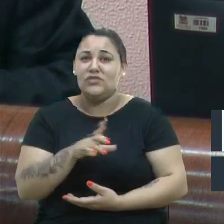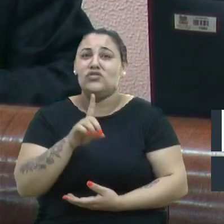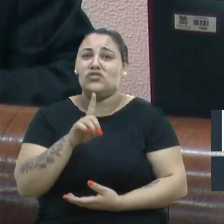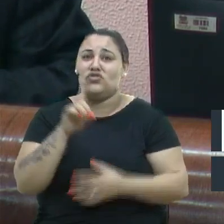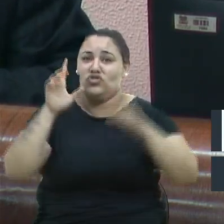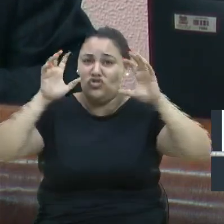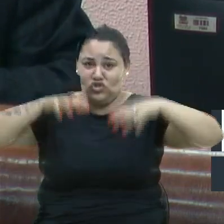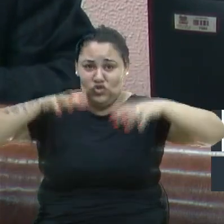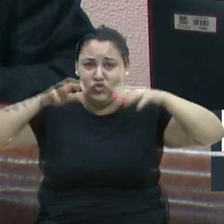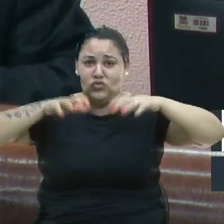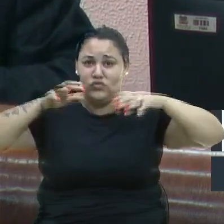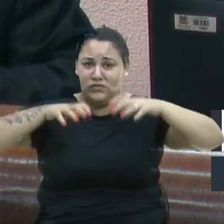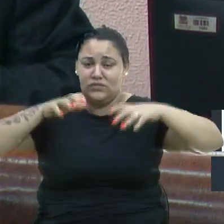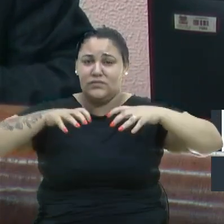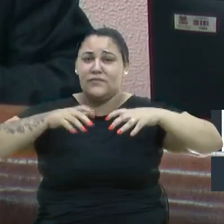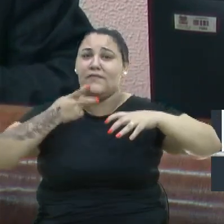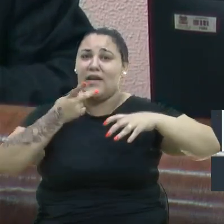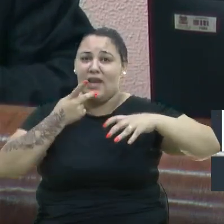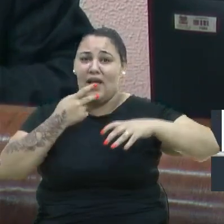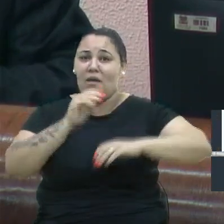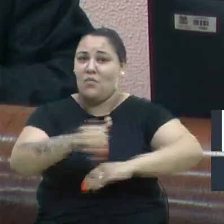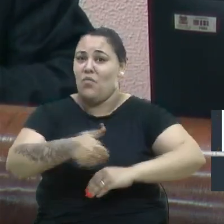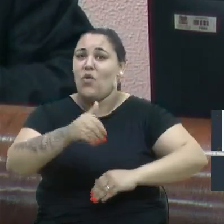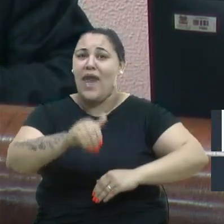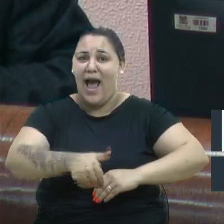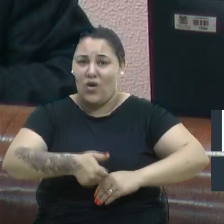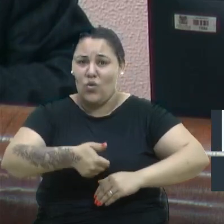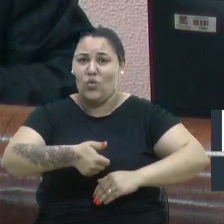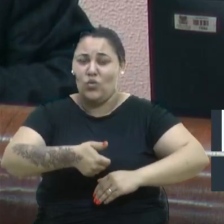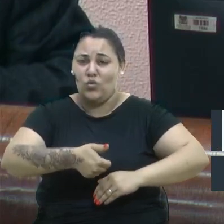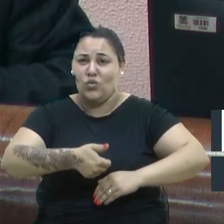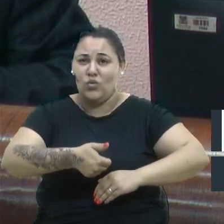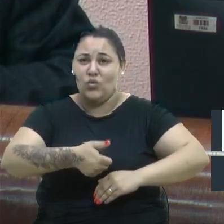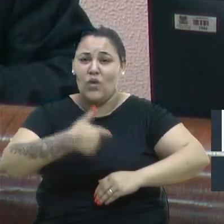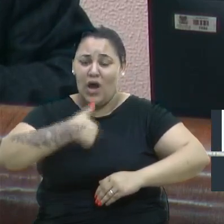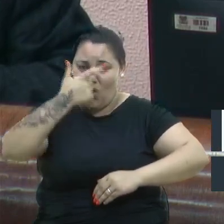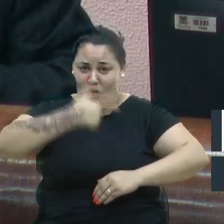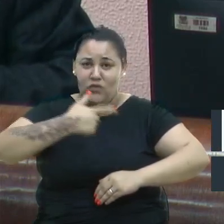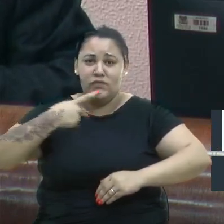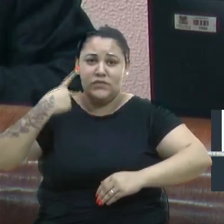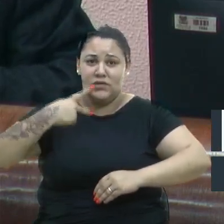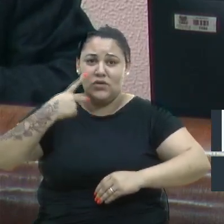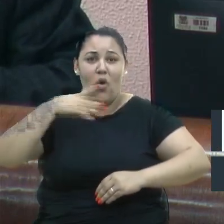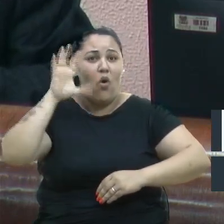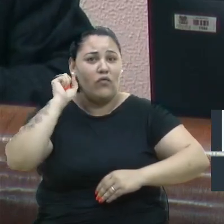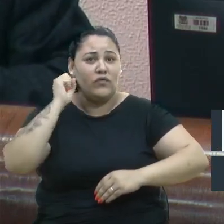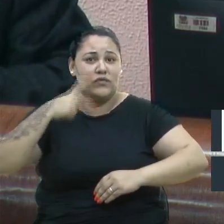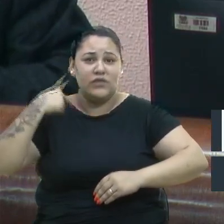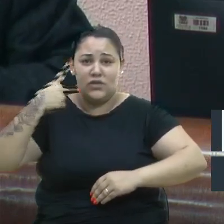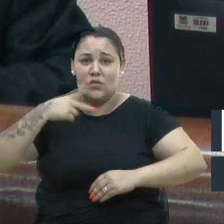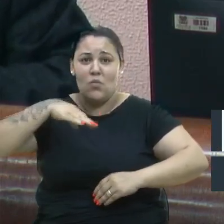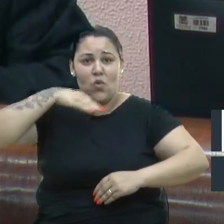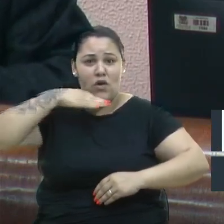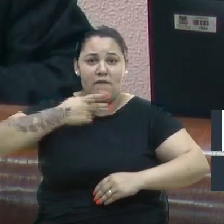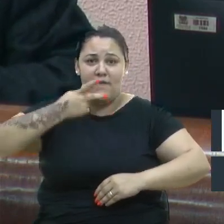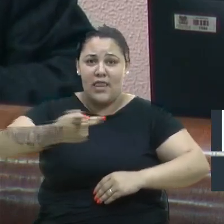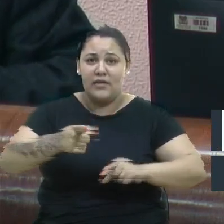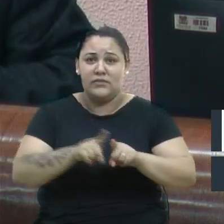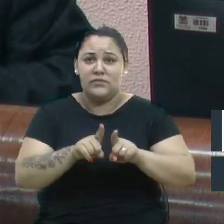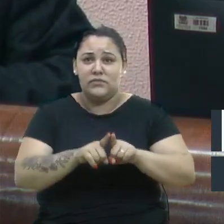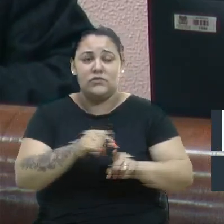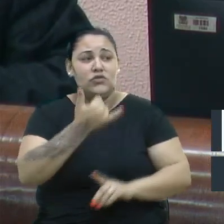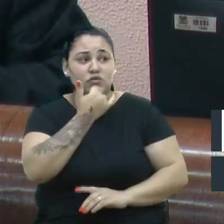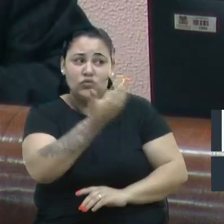Falar em buraco, bom, não é novidade, né? Eu acho que os vereadores, eu ouvi o vereador Bortola falar, me desculpa,